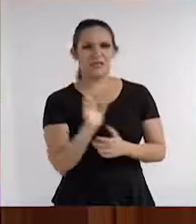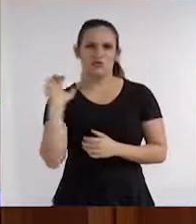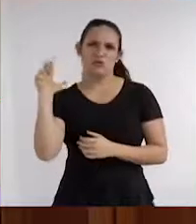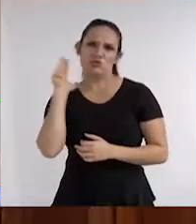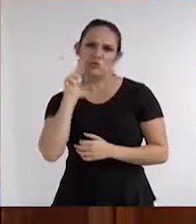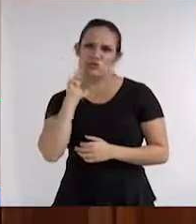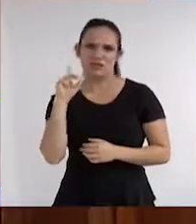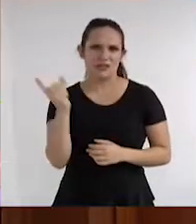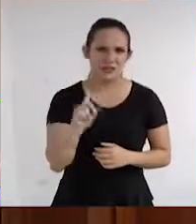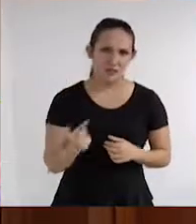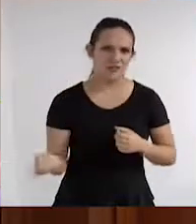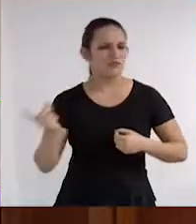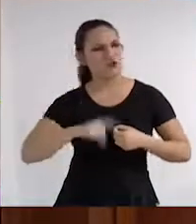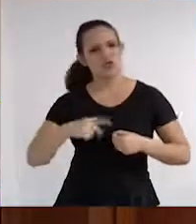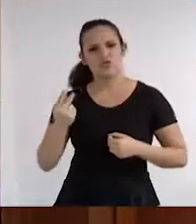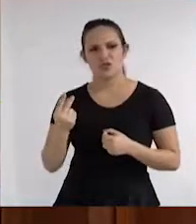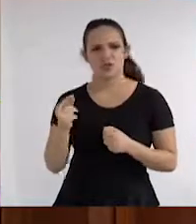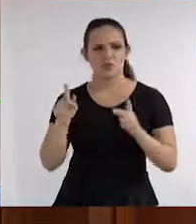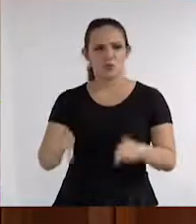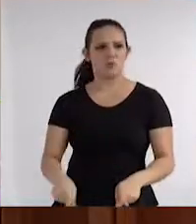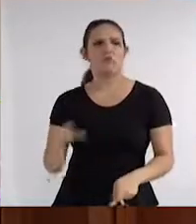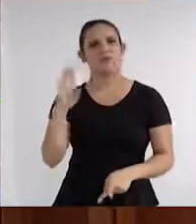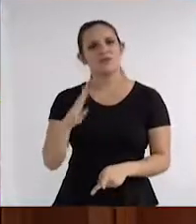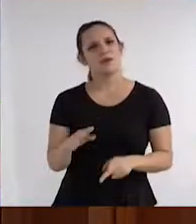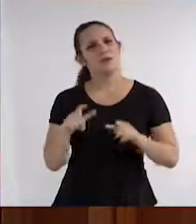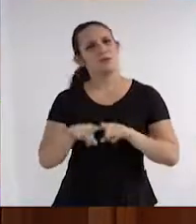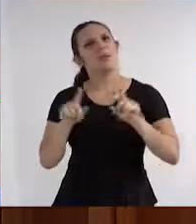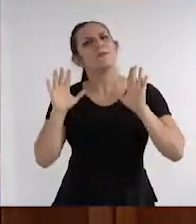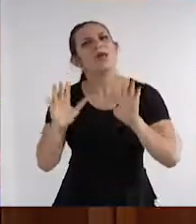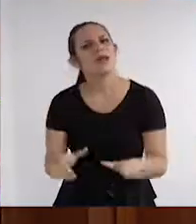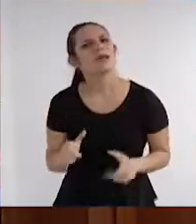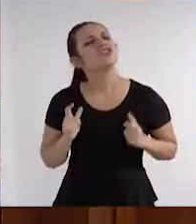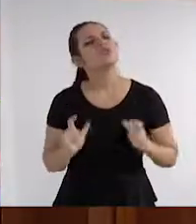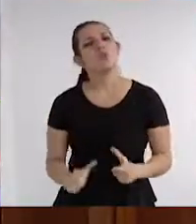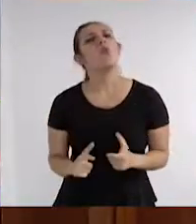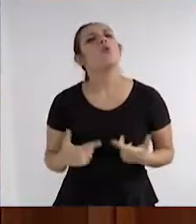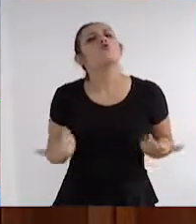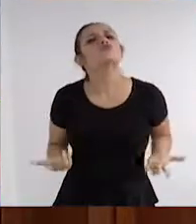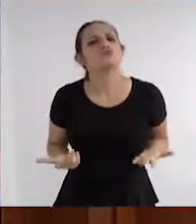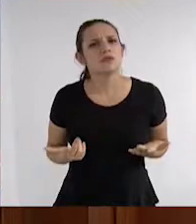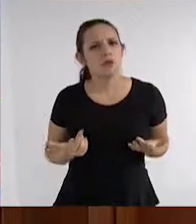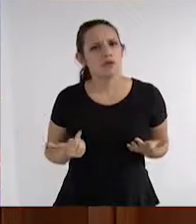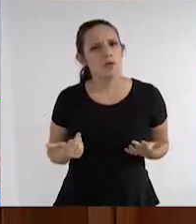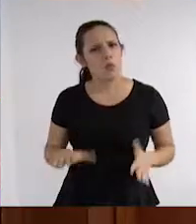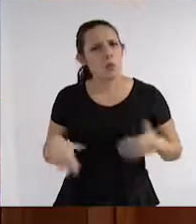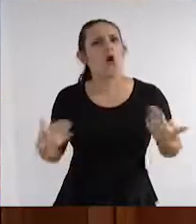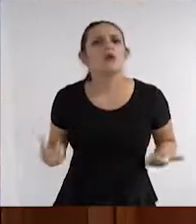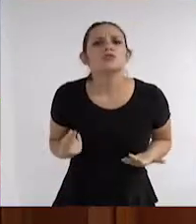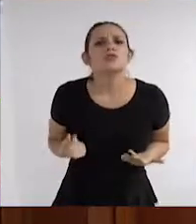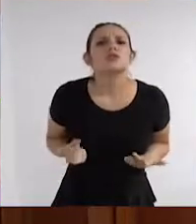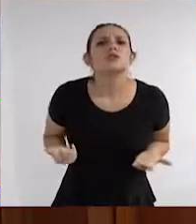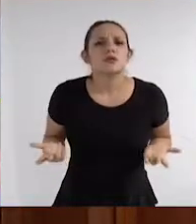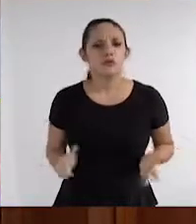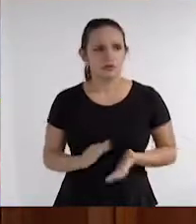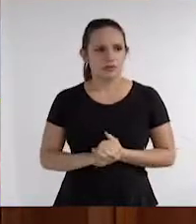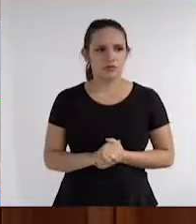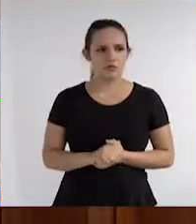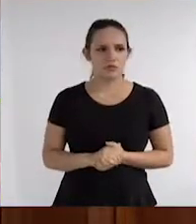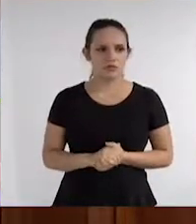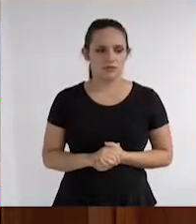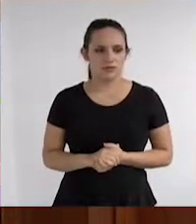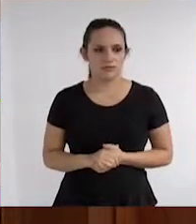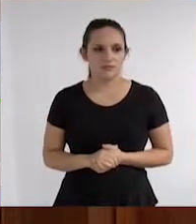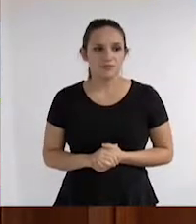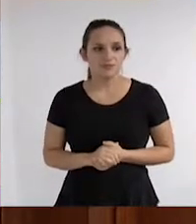ladrão, devolve o dinheiro do povo brasileiro. Tá bom, mas cadê qual dinheiro? De qual dinheiro que nós estamos falando? De qual ato